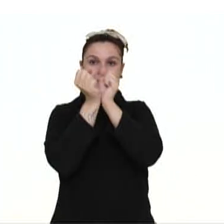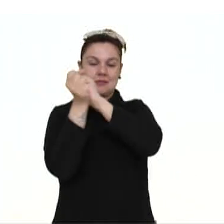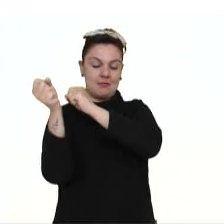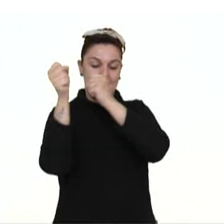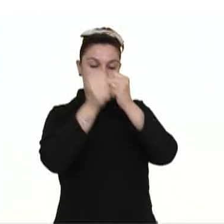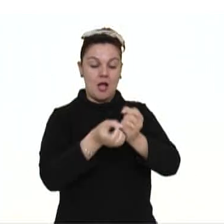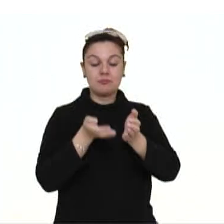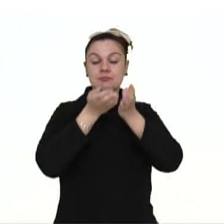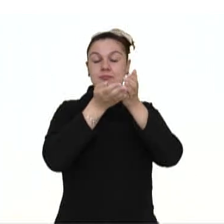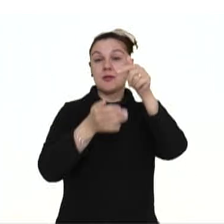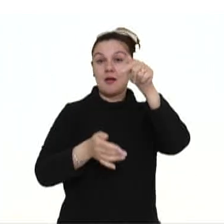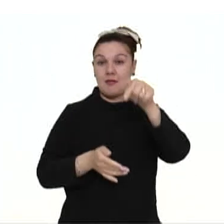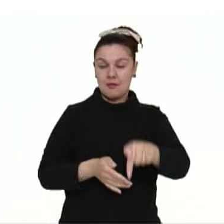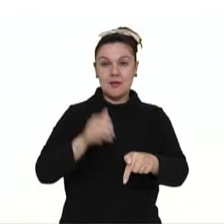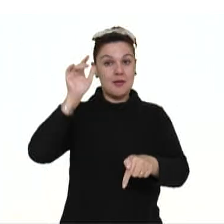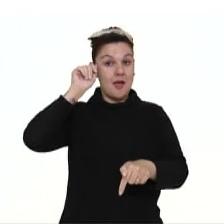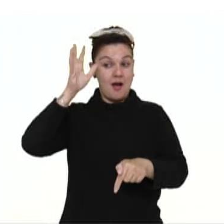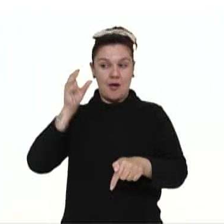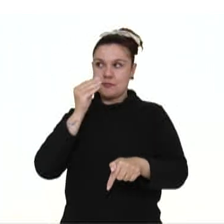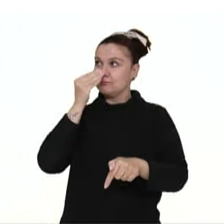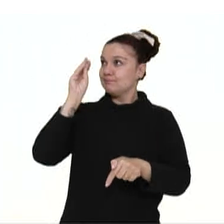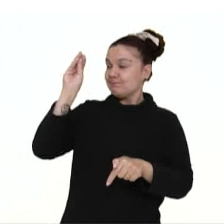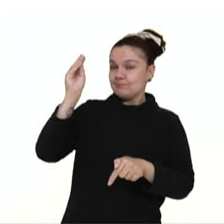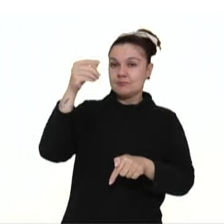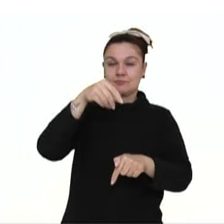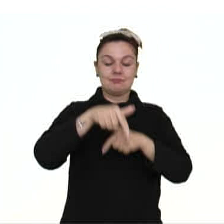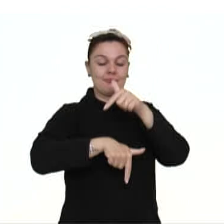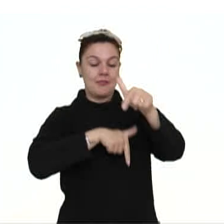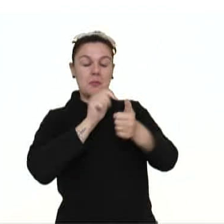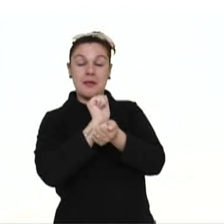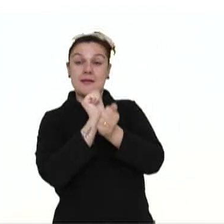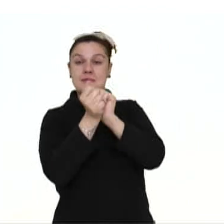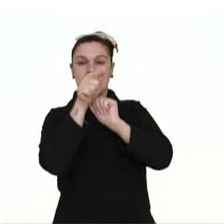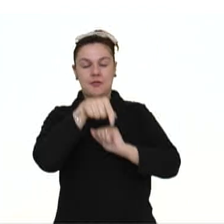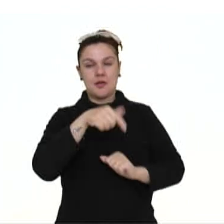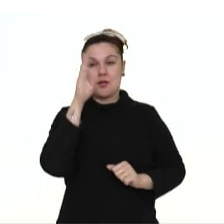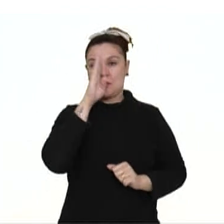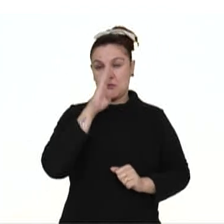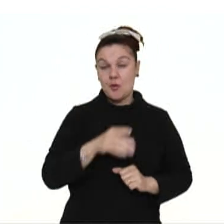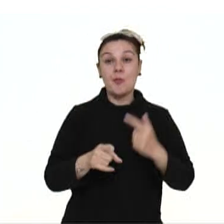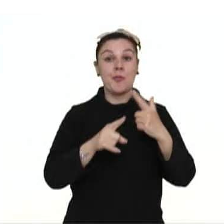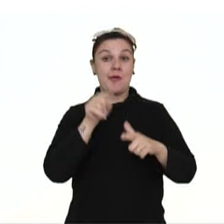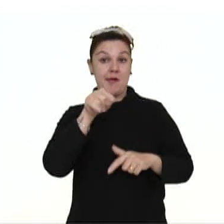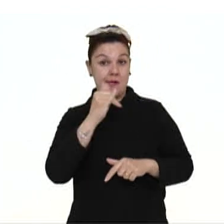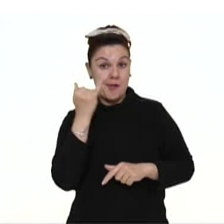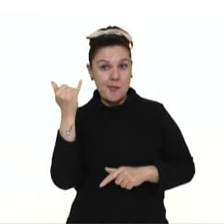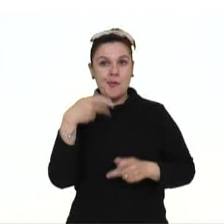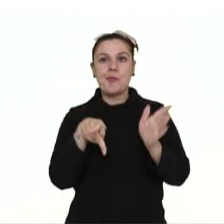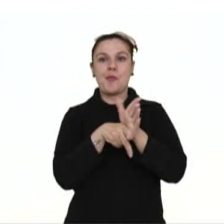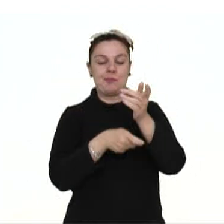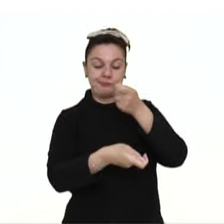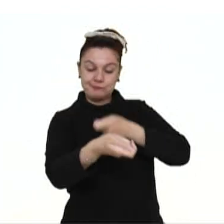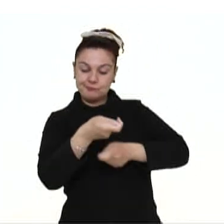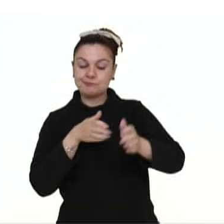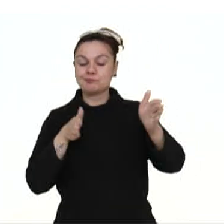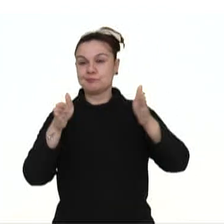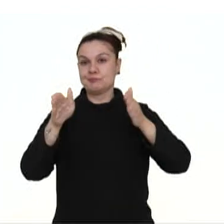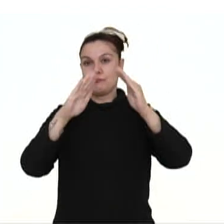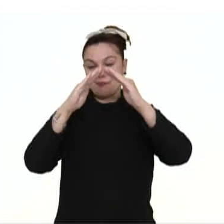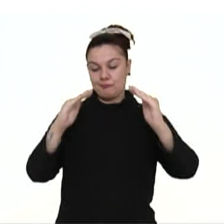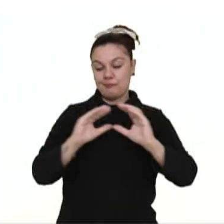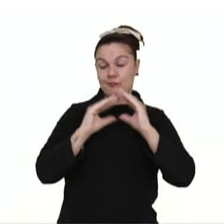africano para exercer o trabalho escravo no Brasil, o que era um elemento de suma importância na economia do período